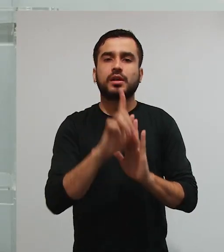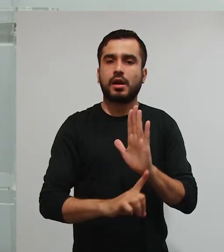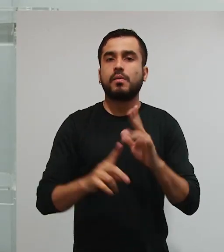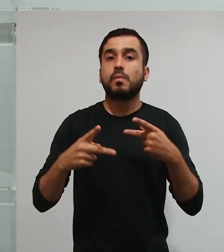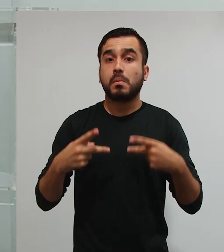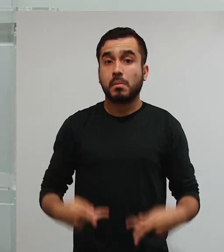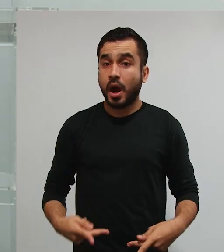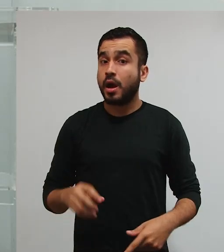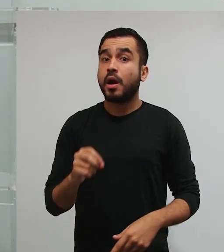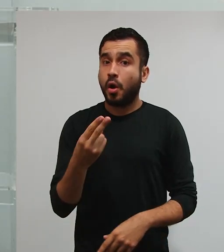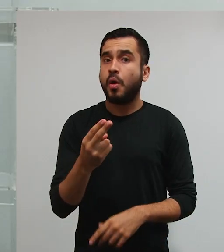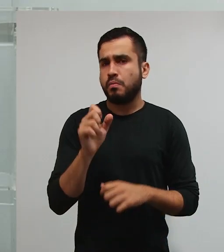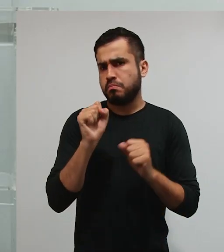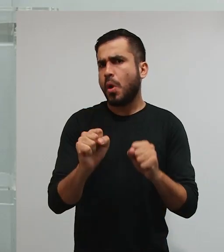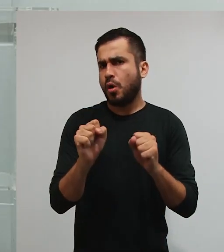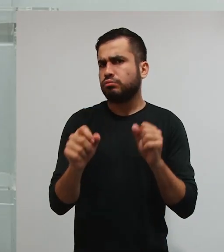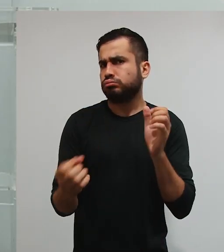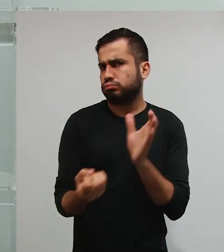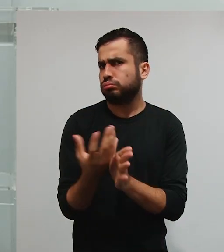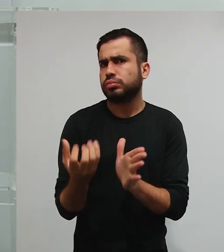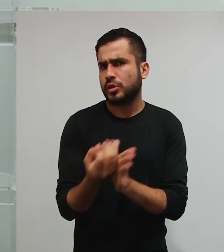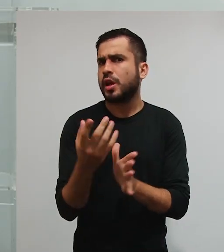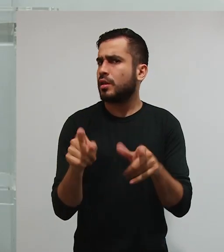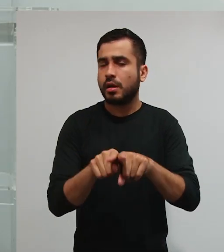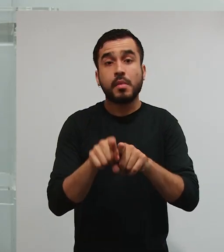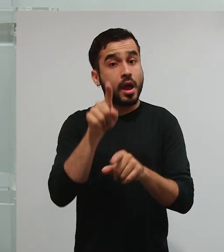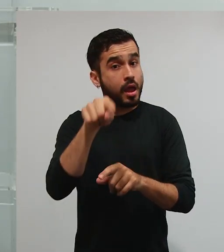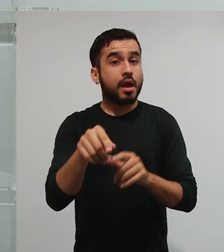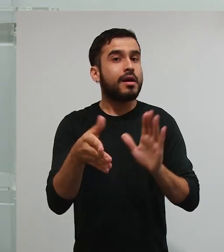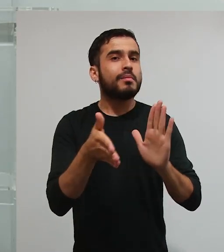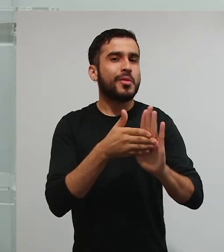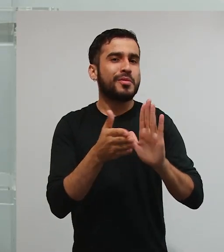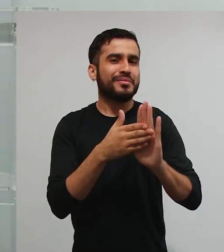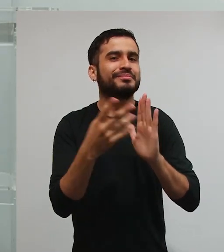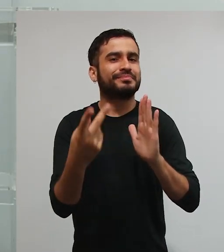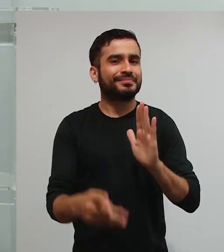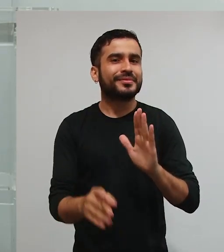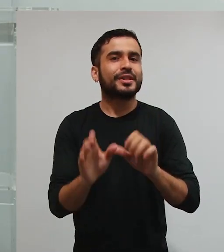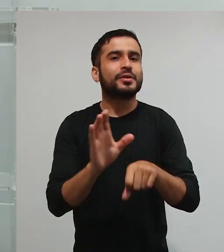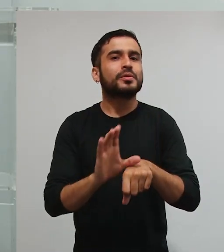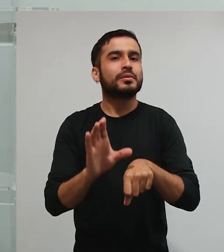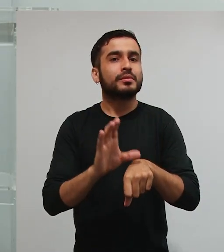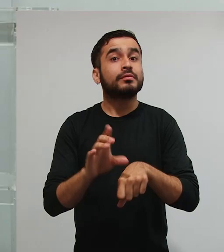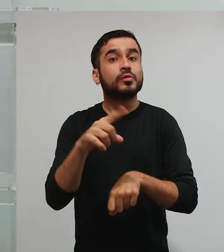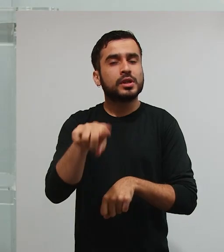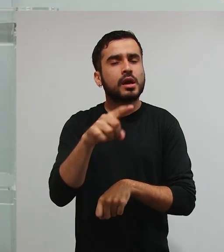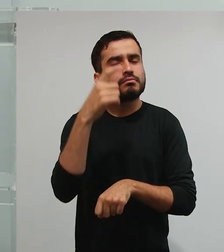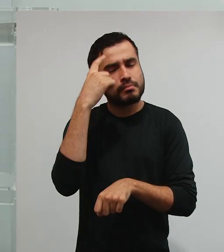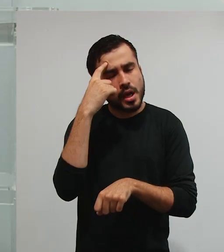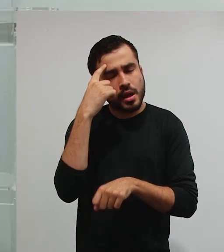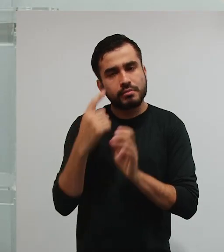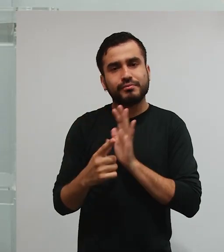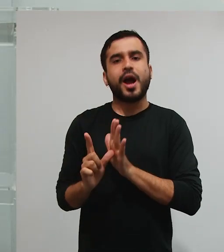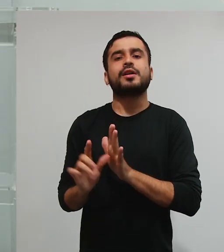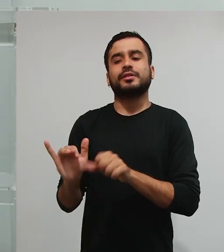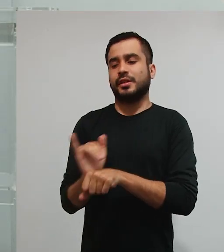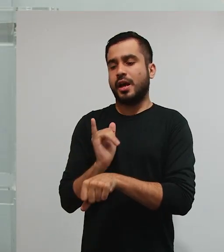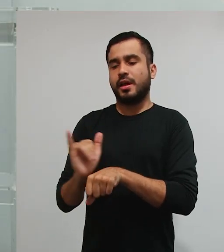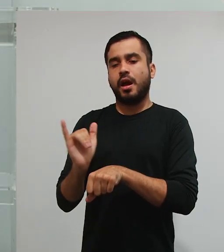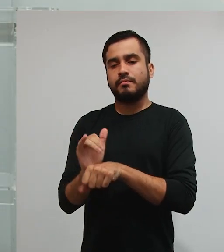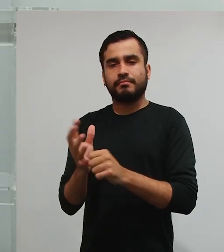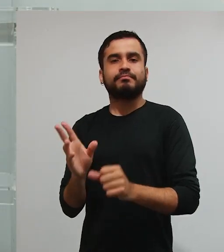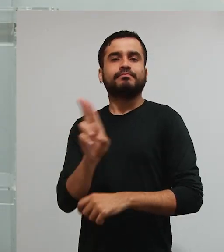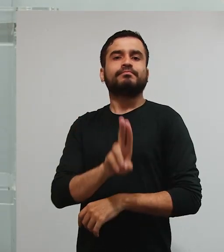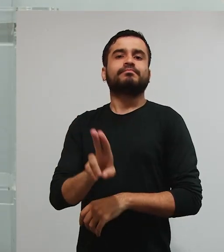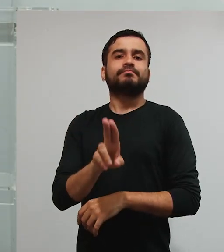também concebê-los, evidentemente, né, que é a proposta do nosso curso. Né, você conceber essas estratégias a partir da realidade que